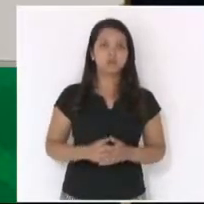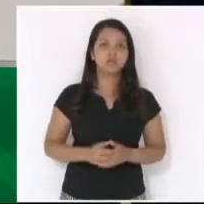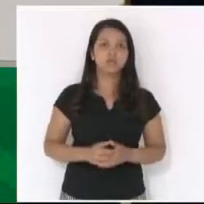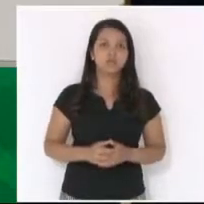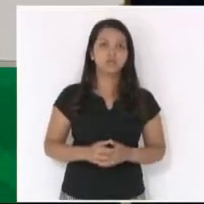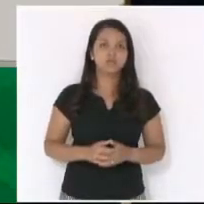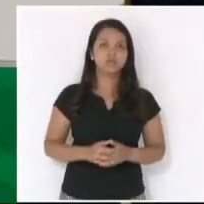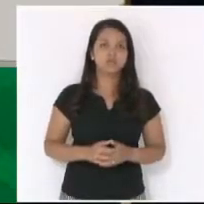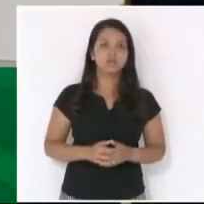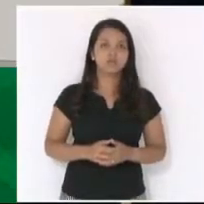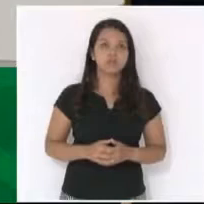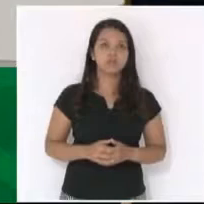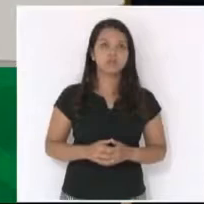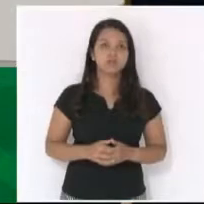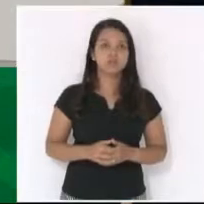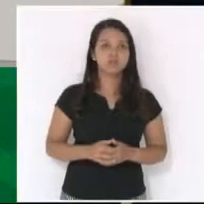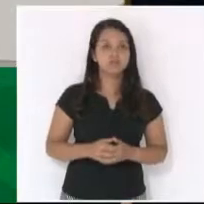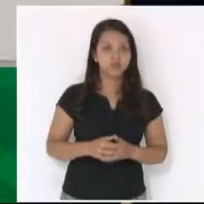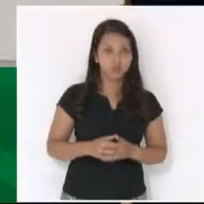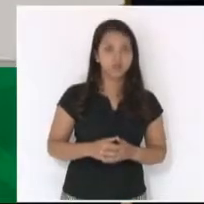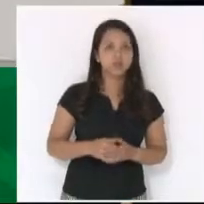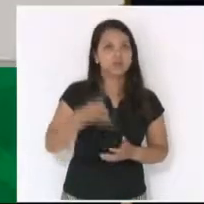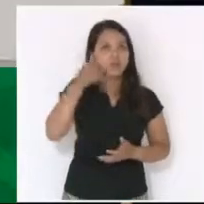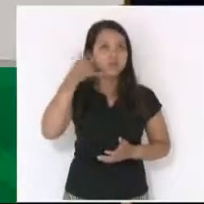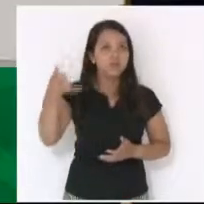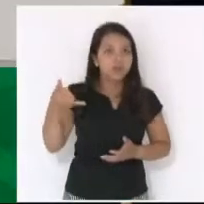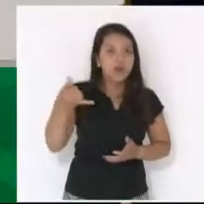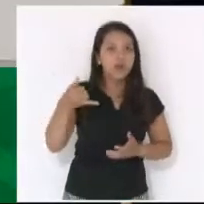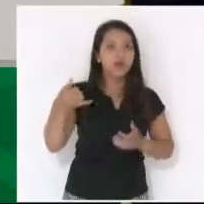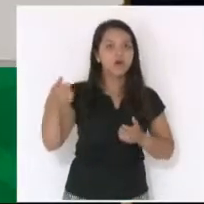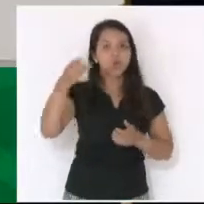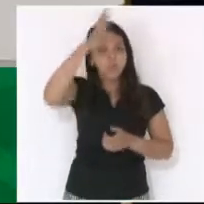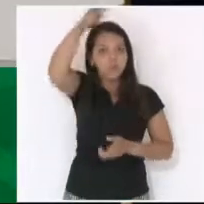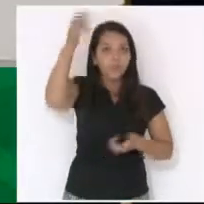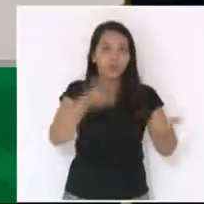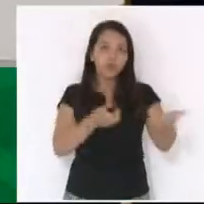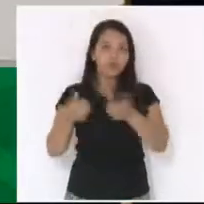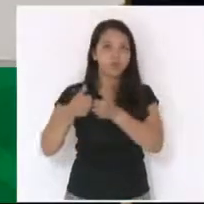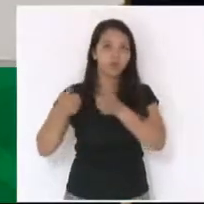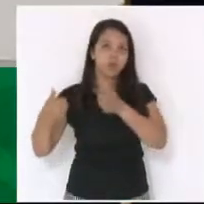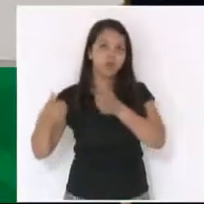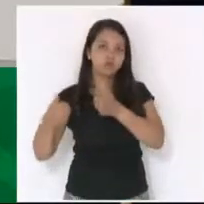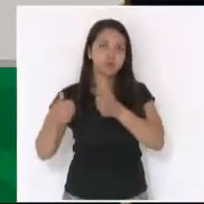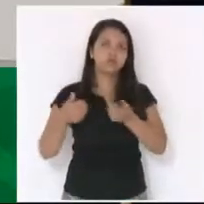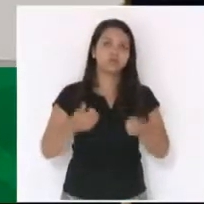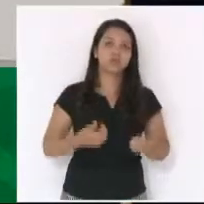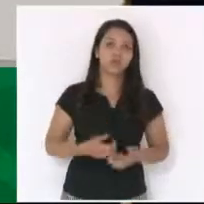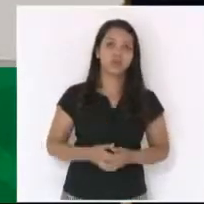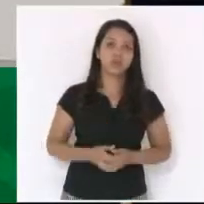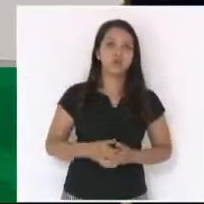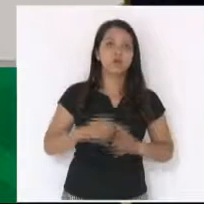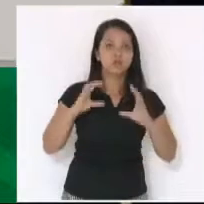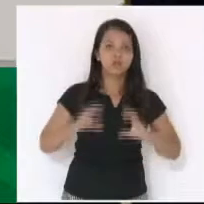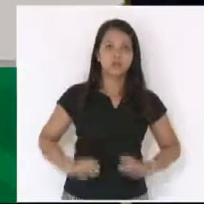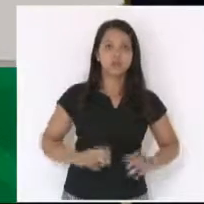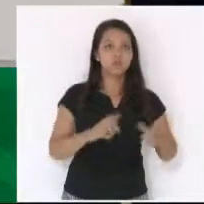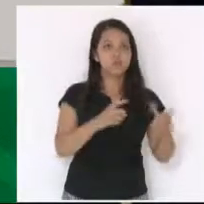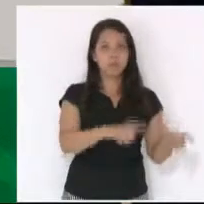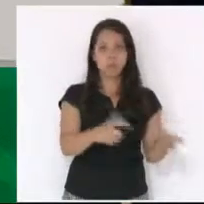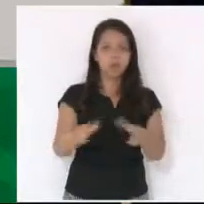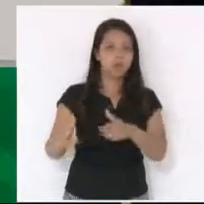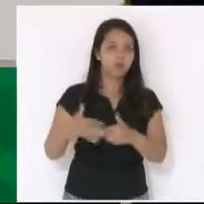para cair no bombeiro mais próximo então hoje ou cidadão de qualquer local do Estado